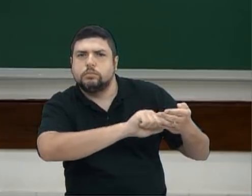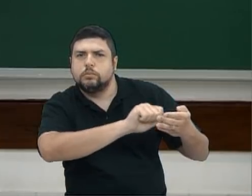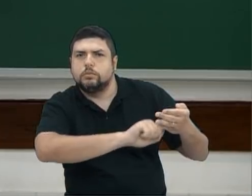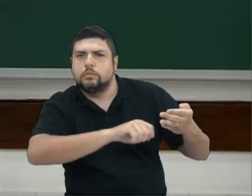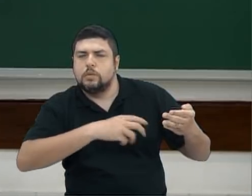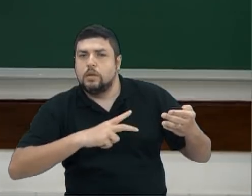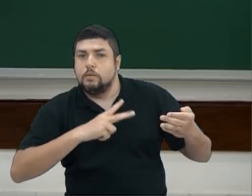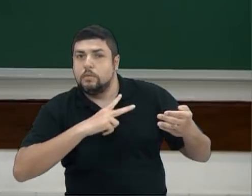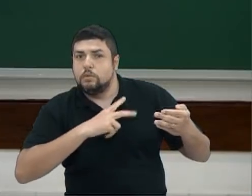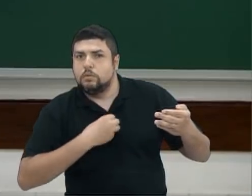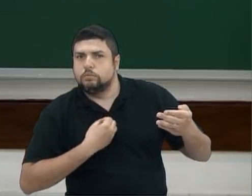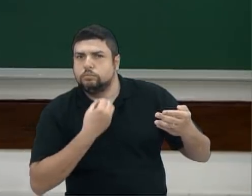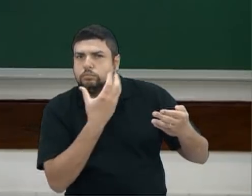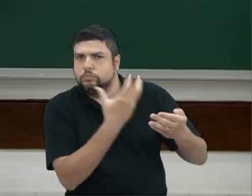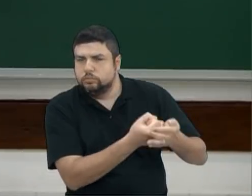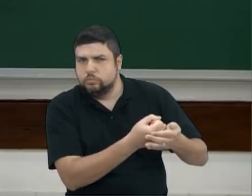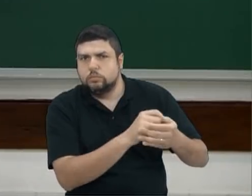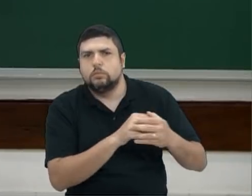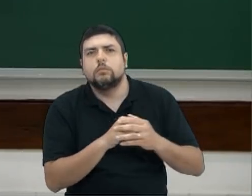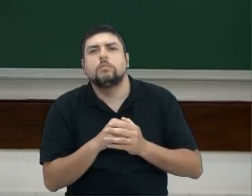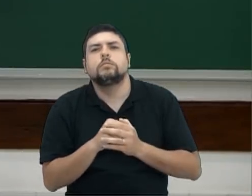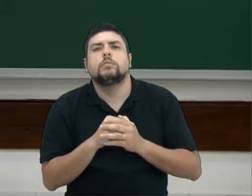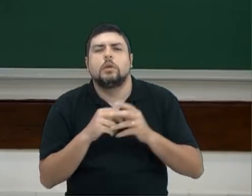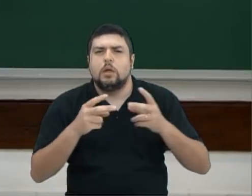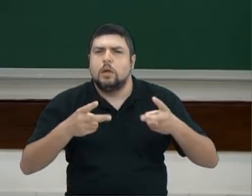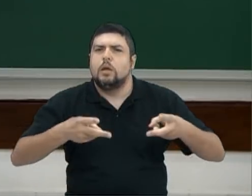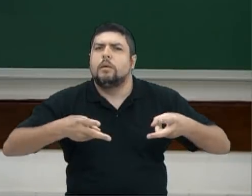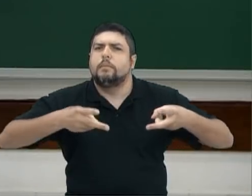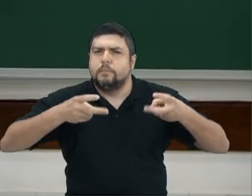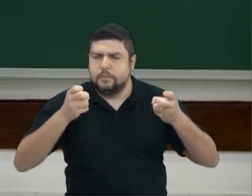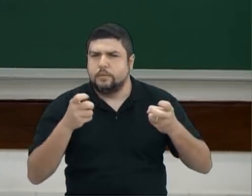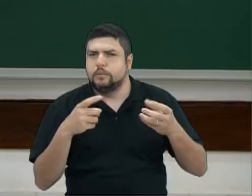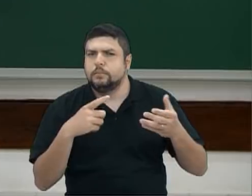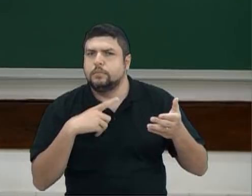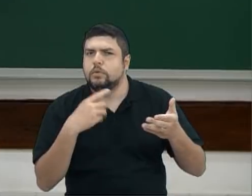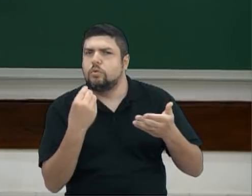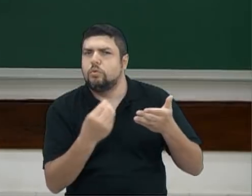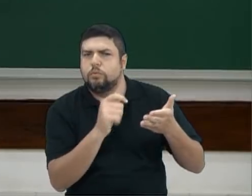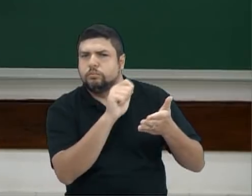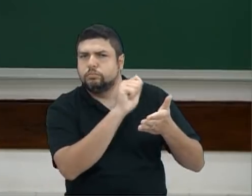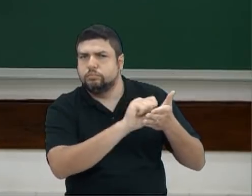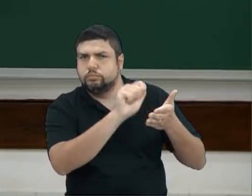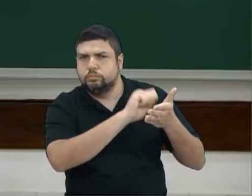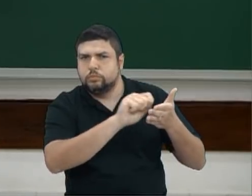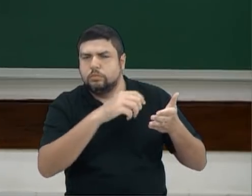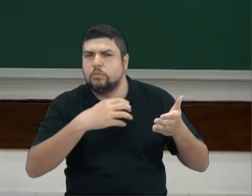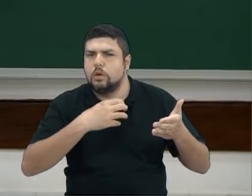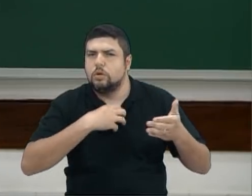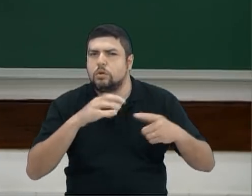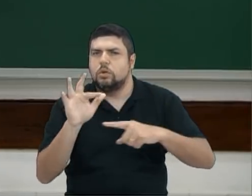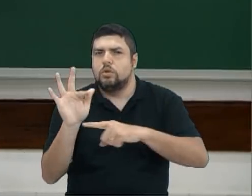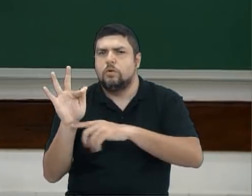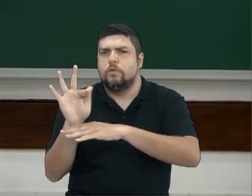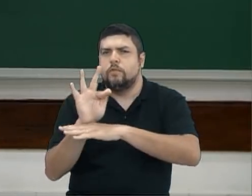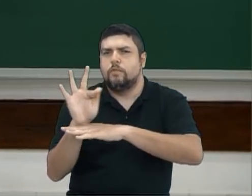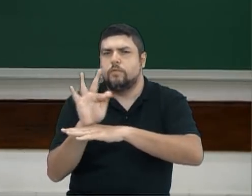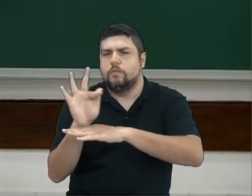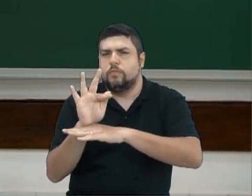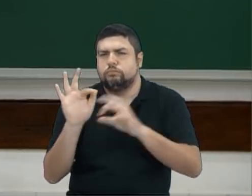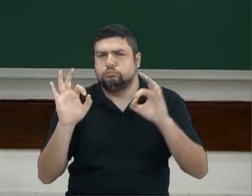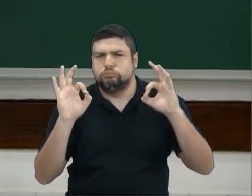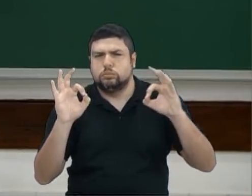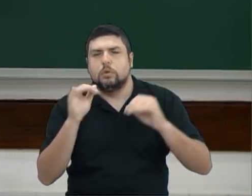dela. Observe aqui que ela usa alguns recursos que são da linguagem informal. Vou dar um exemplo aqui. Os